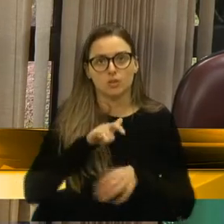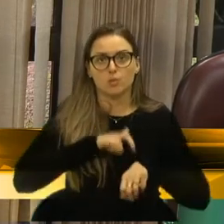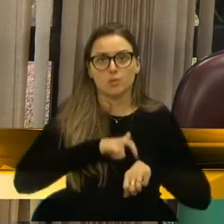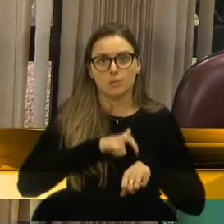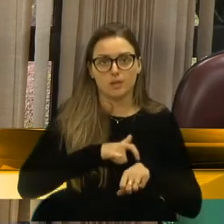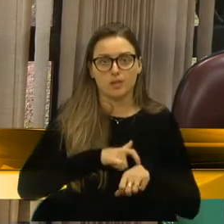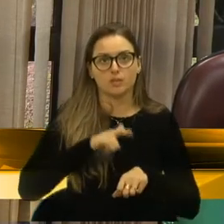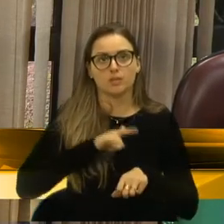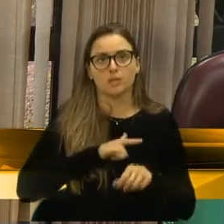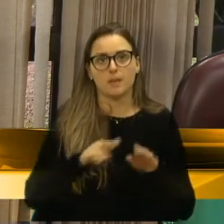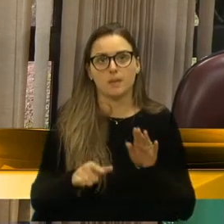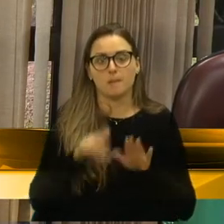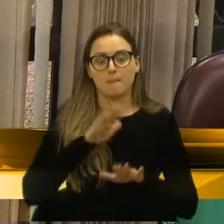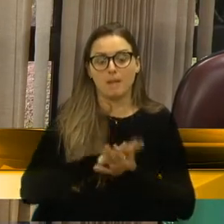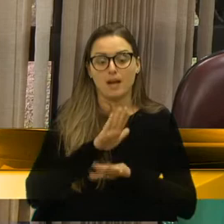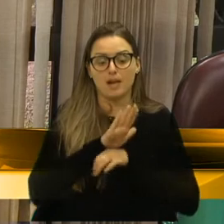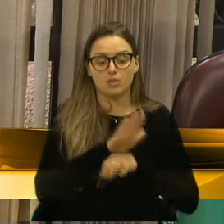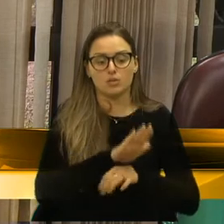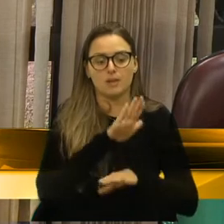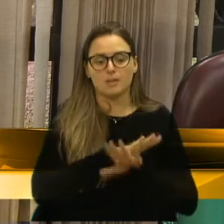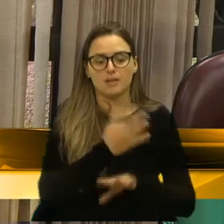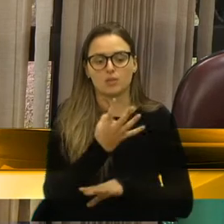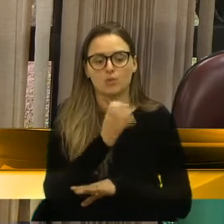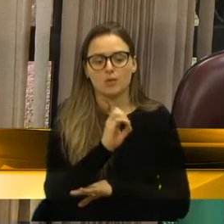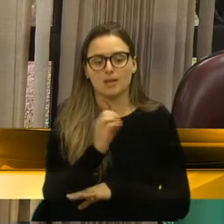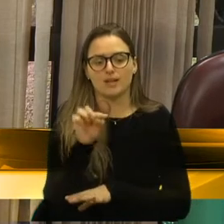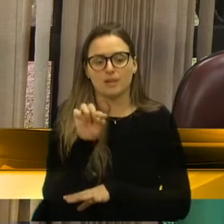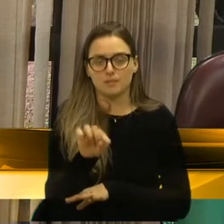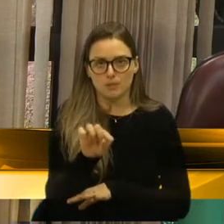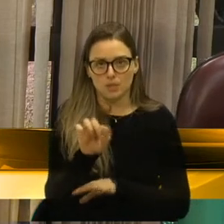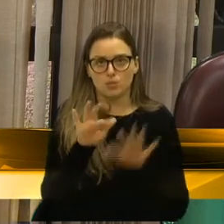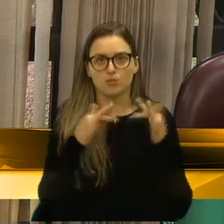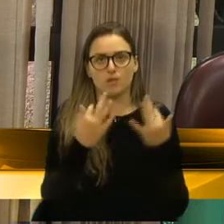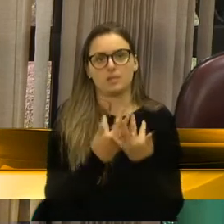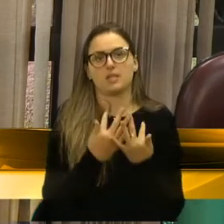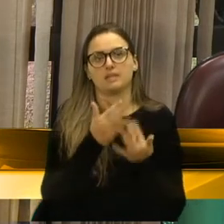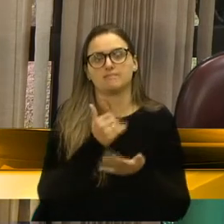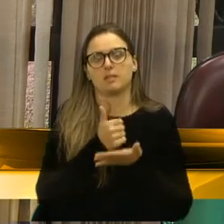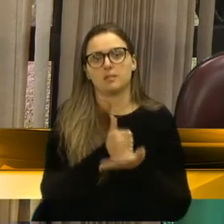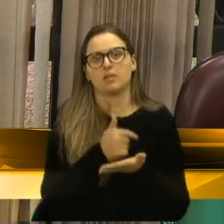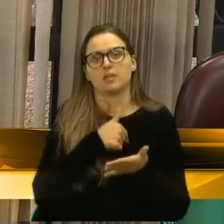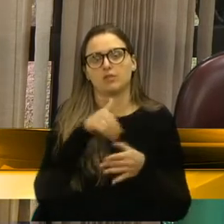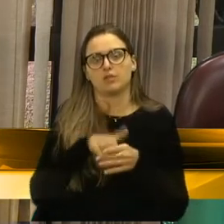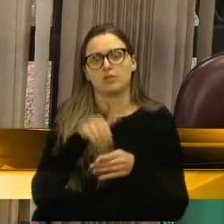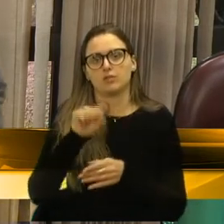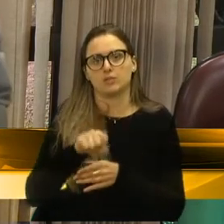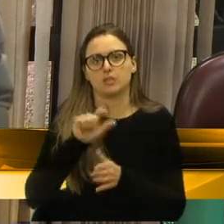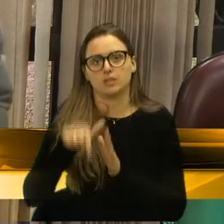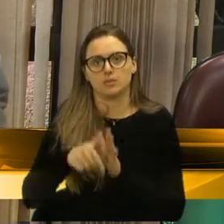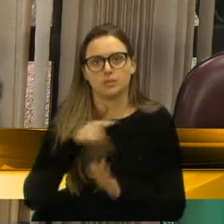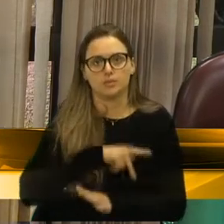momento ajudar a mais de 40 mil famílias 40 mil moradias que o façamos voltar é favorável na hora oportuna senhor presidente